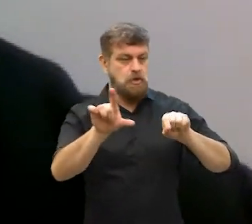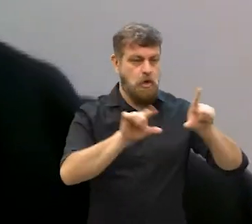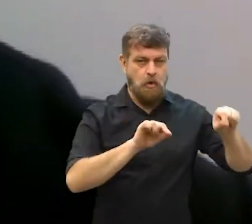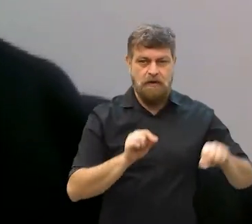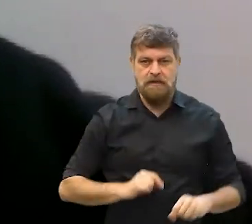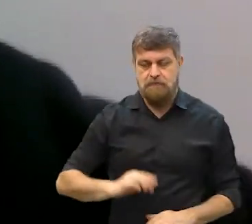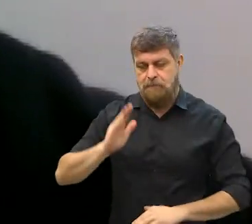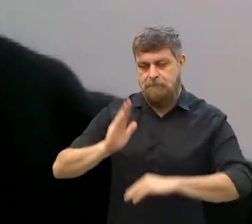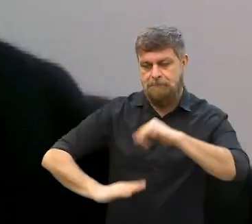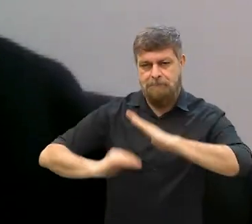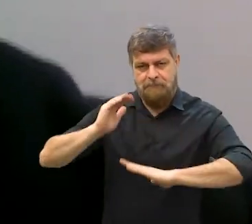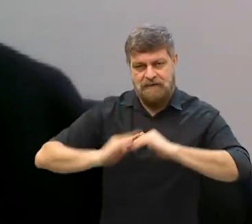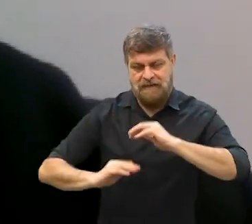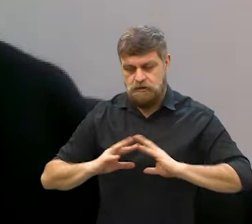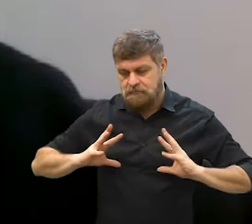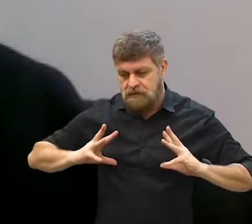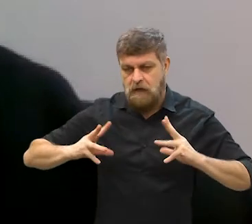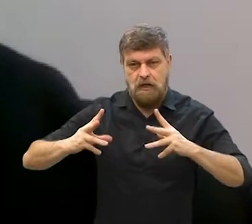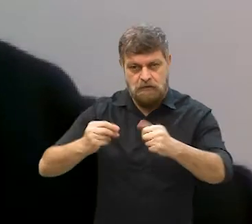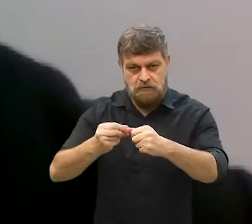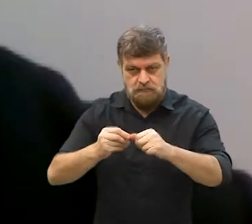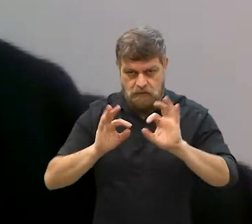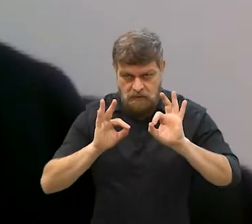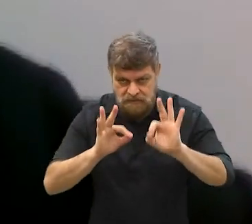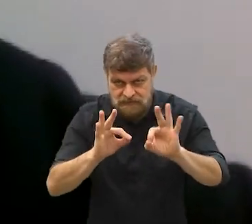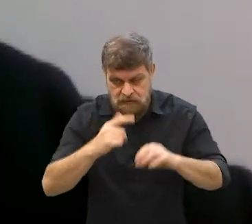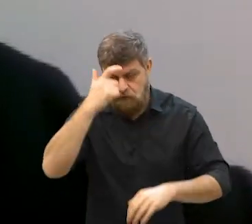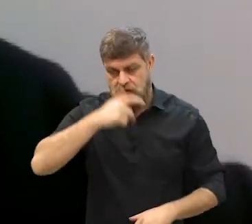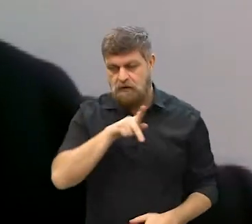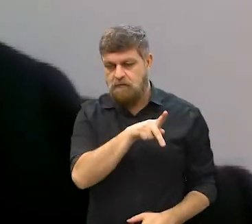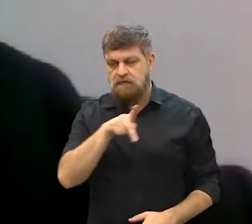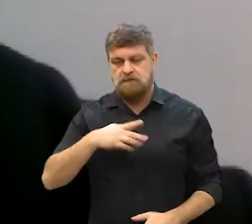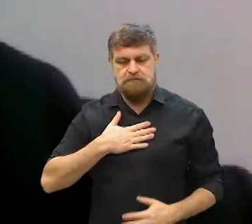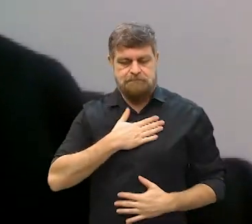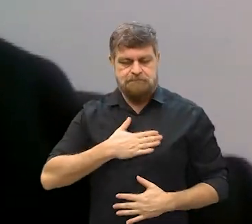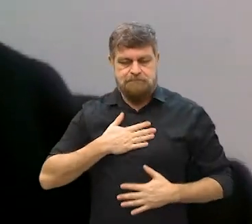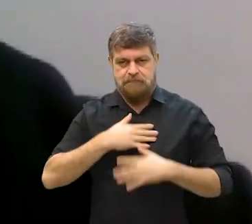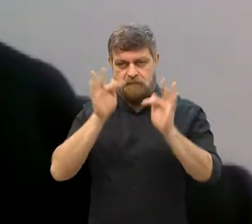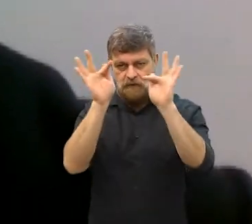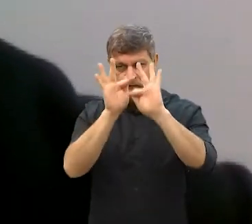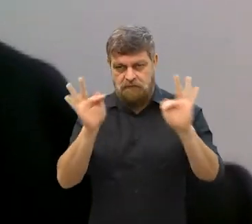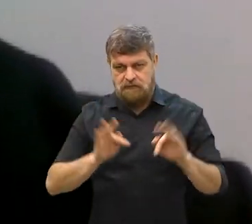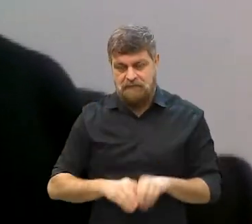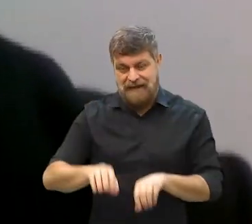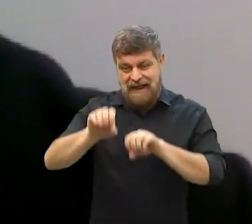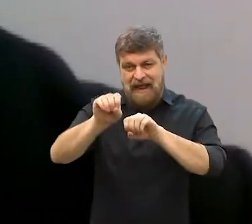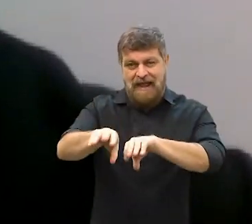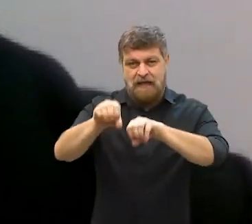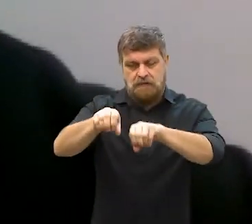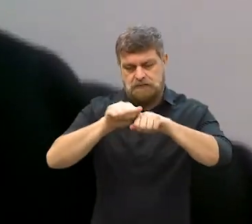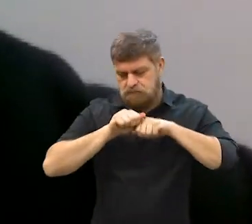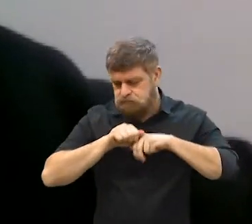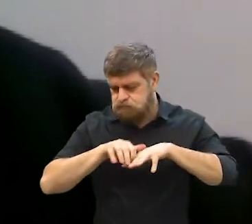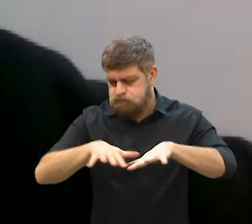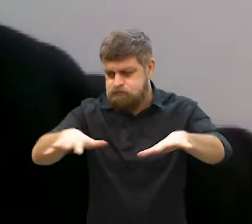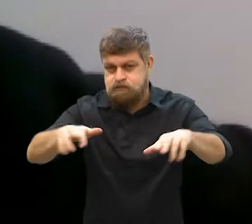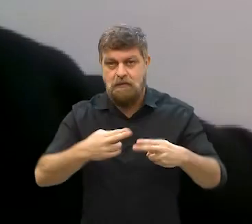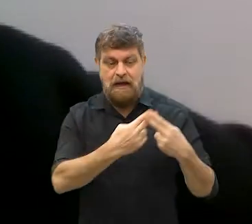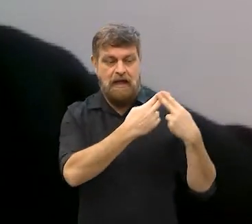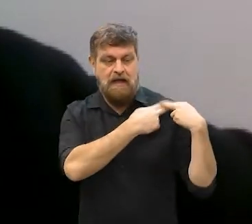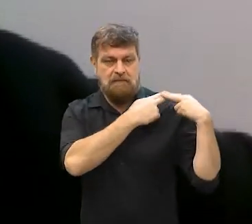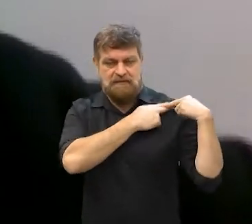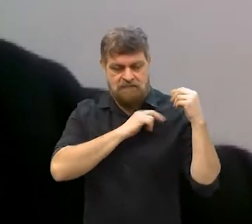de exercício para todo mundo, tá certo? Como professor, eu fico muito feliz que a educação seja responsável por